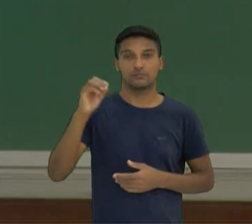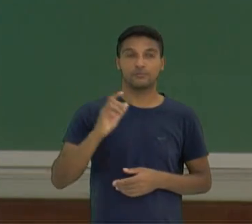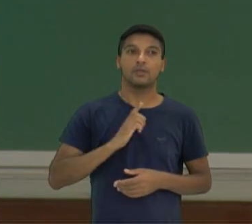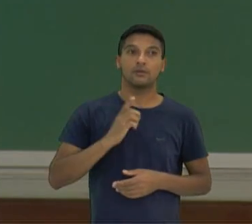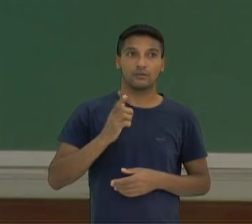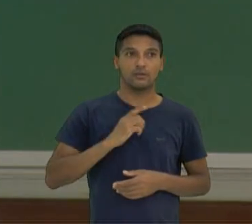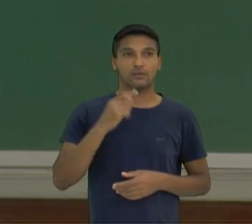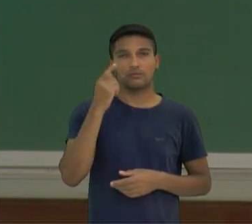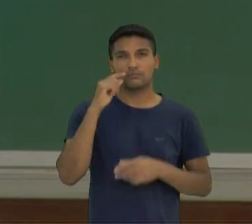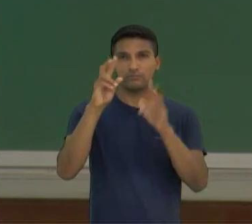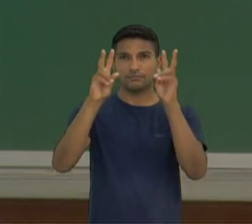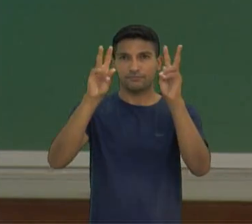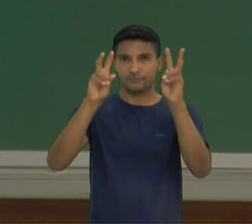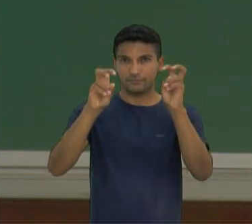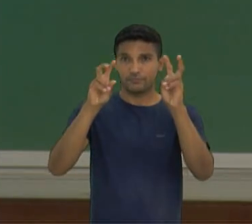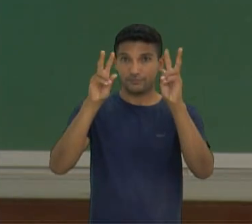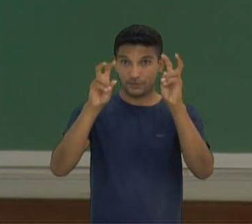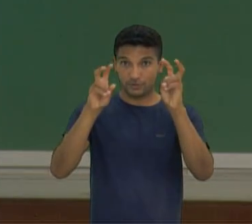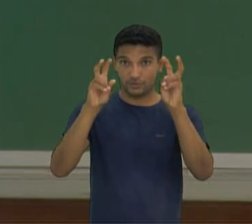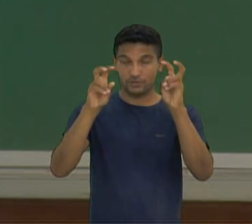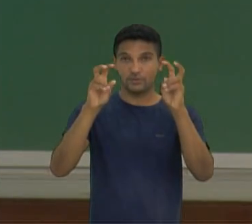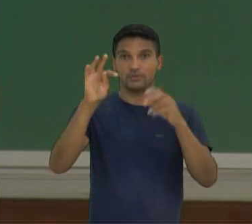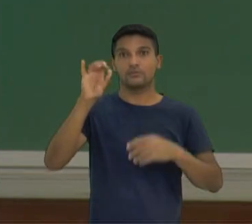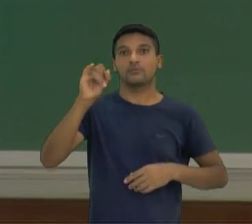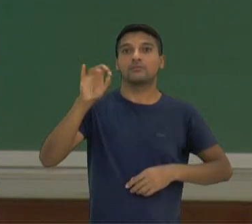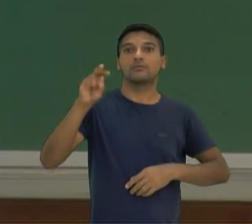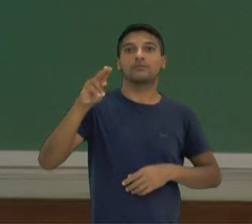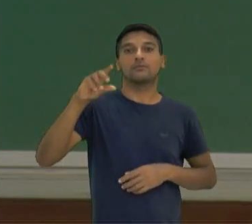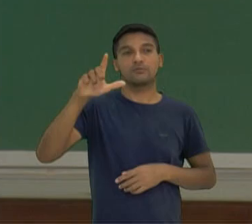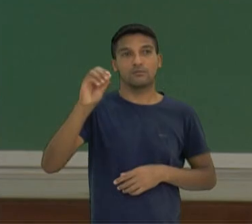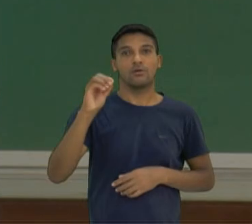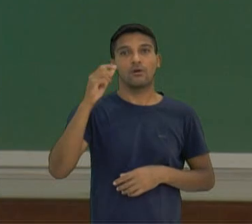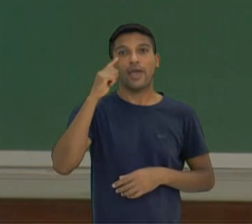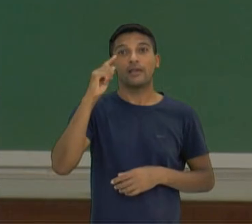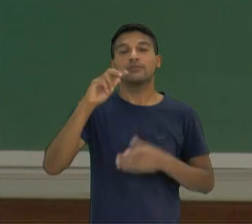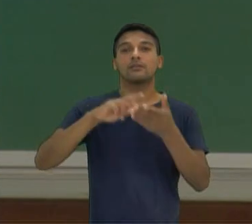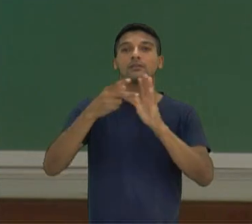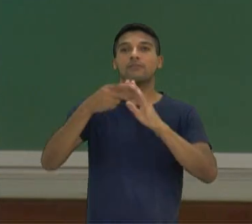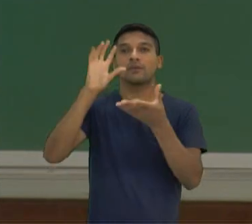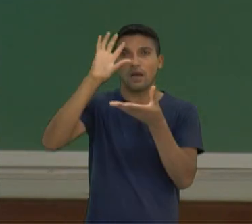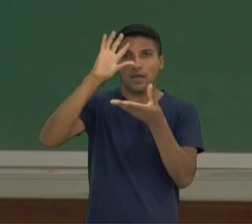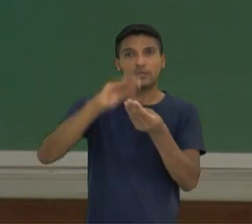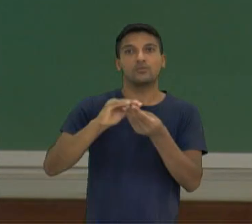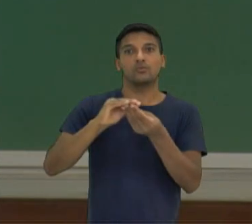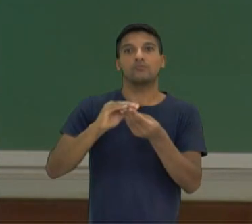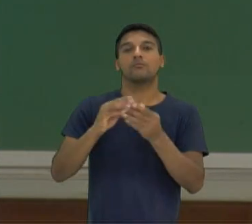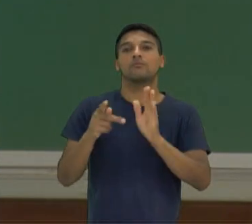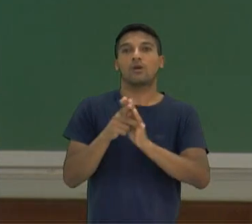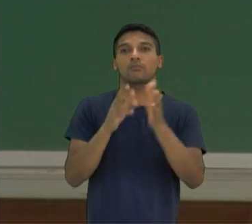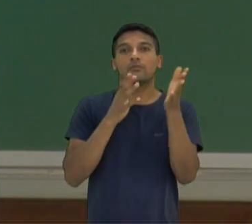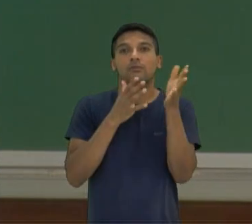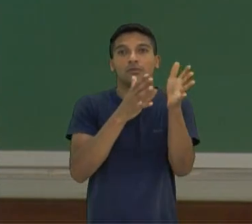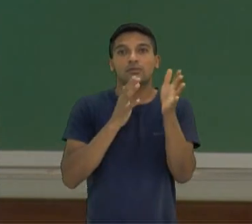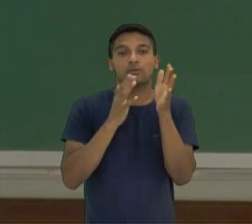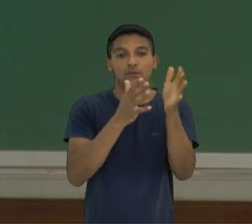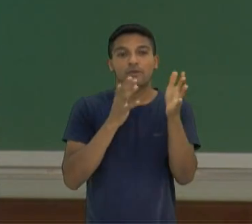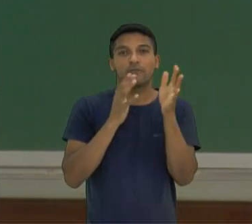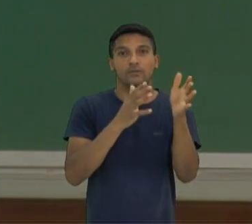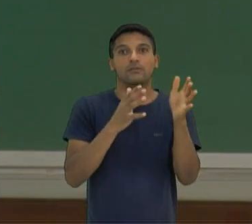mas obrigatoriamente temos um título para resumir aí a ideia da entrevista, também chamado de